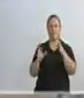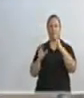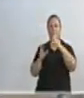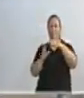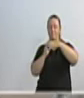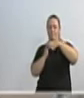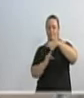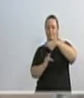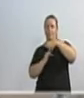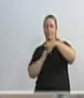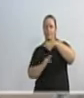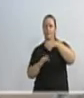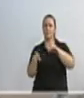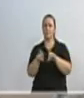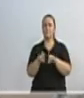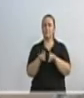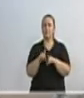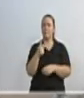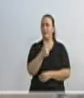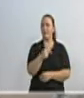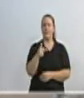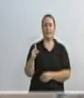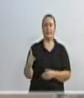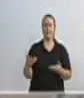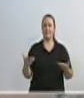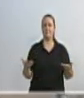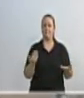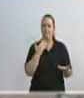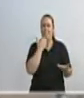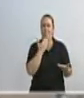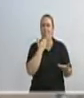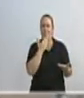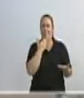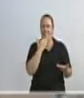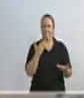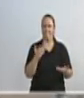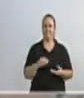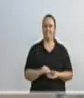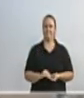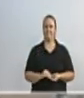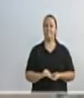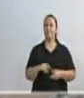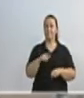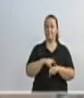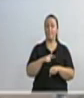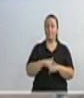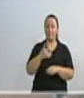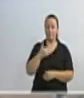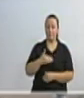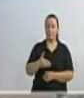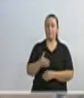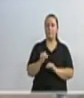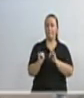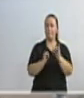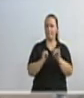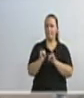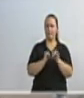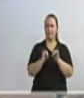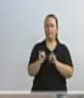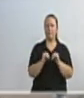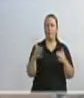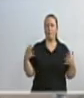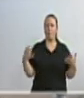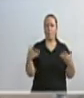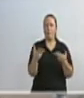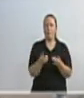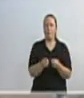tem. Não se consegue falar. No momento hoje que a internet está a 1000 por hora, não conseguimos nem